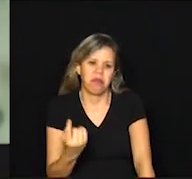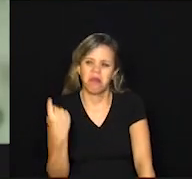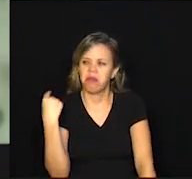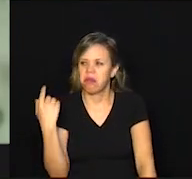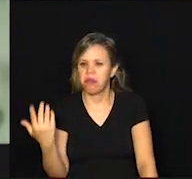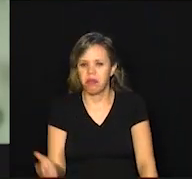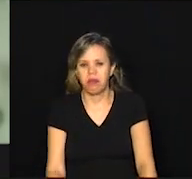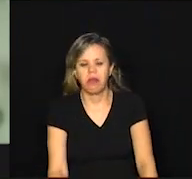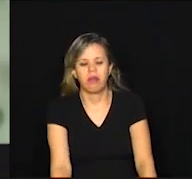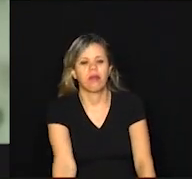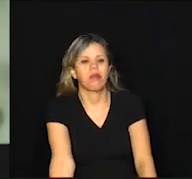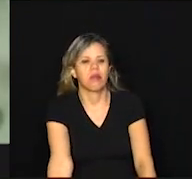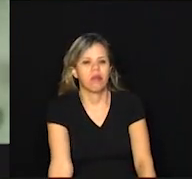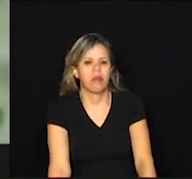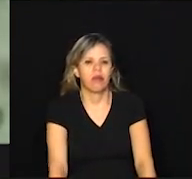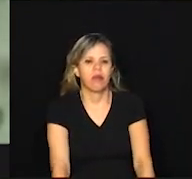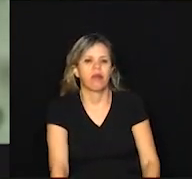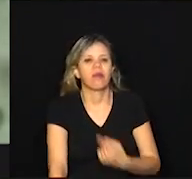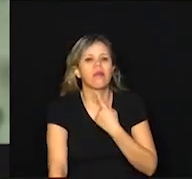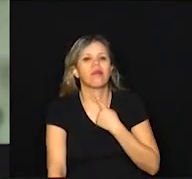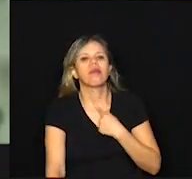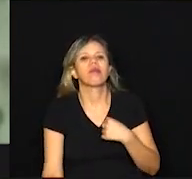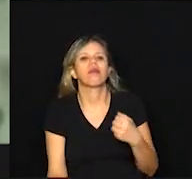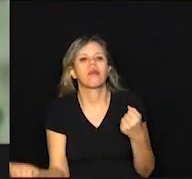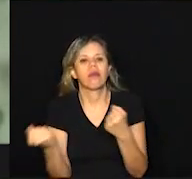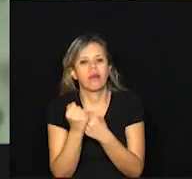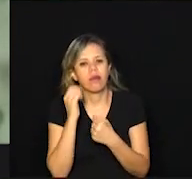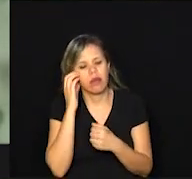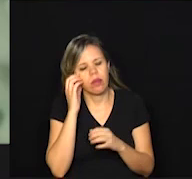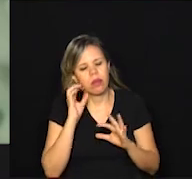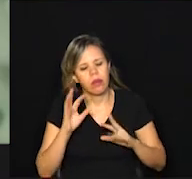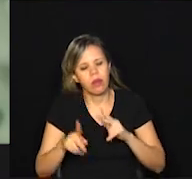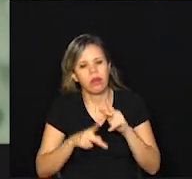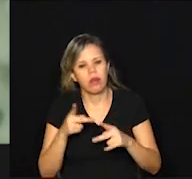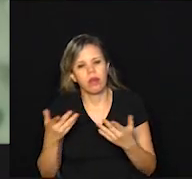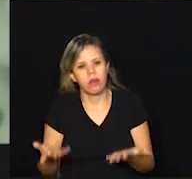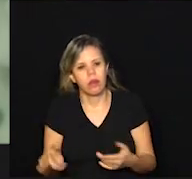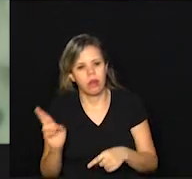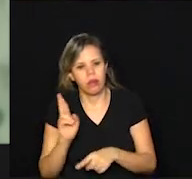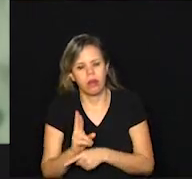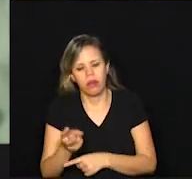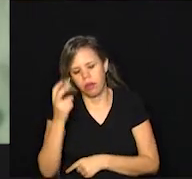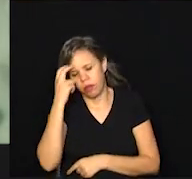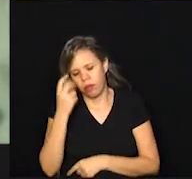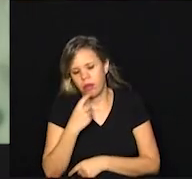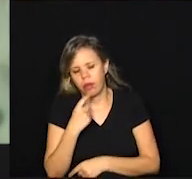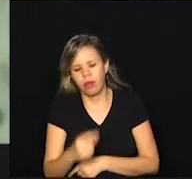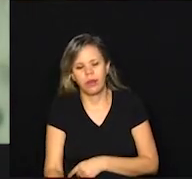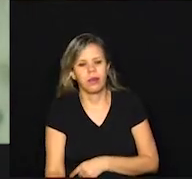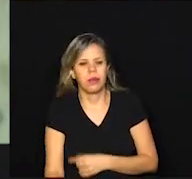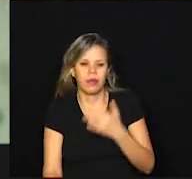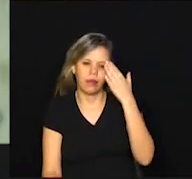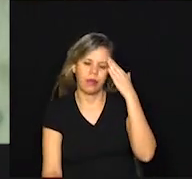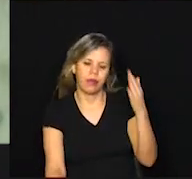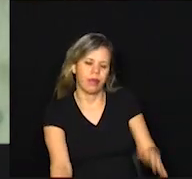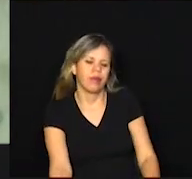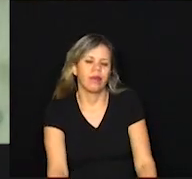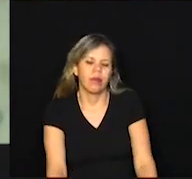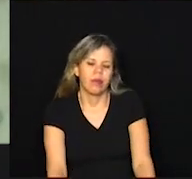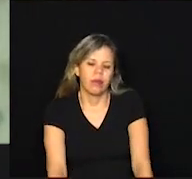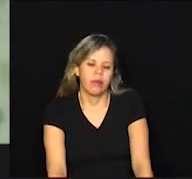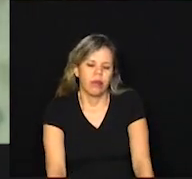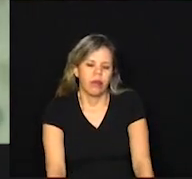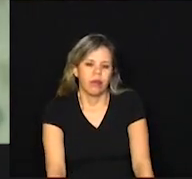E desde desejar aqui meu apoio a todas as pessoas aqui que representam a cultura de Campinas Obrigado